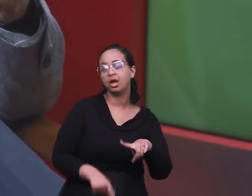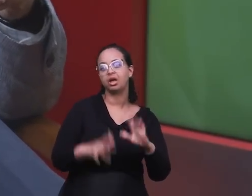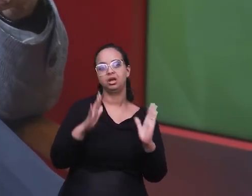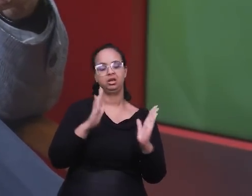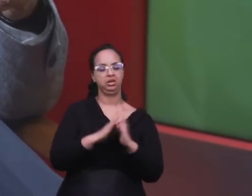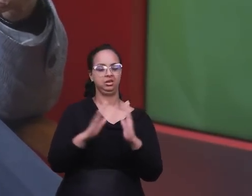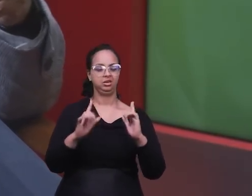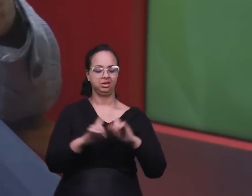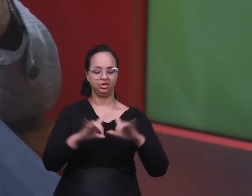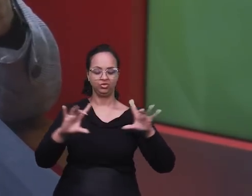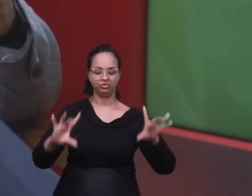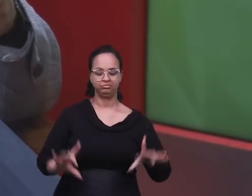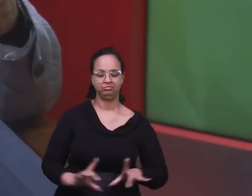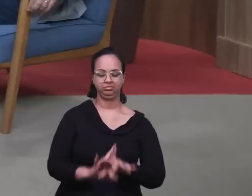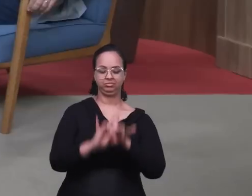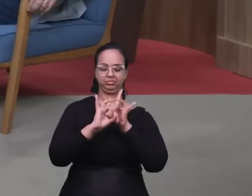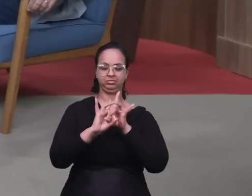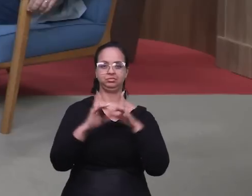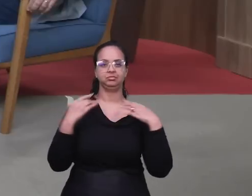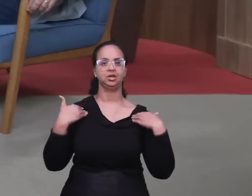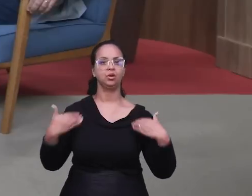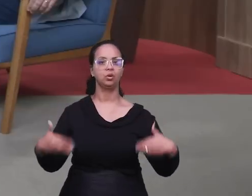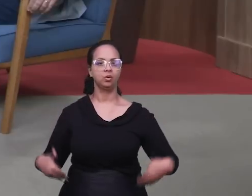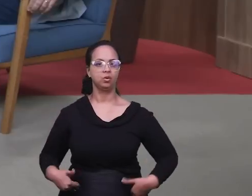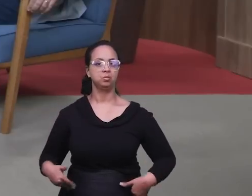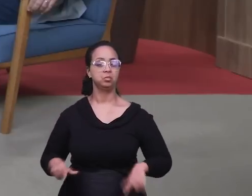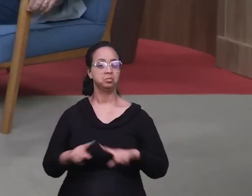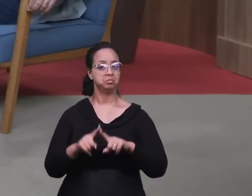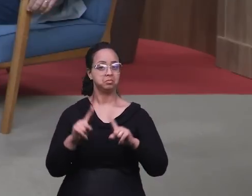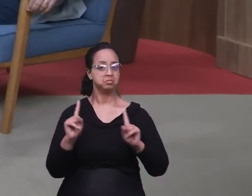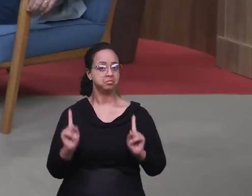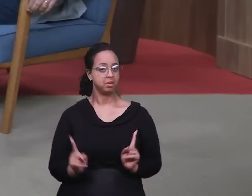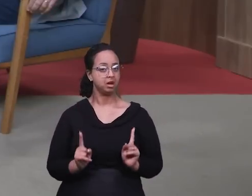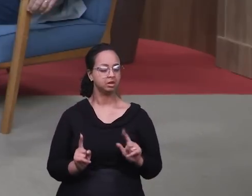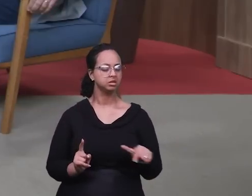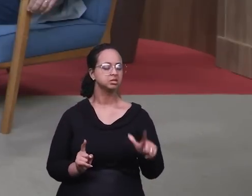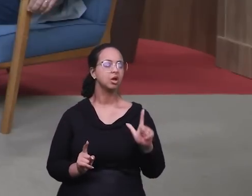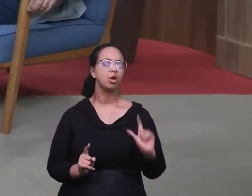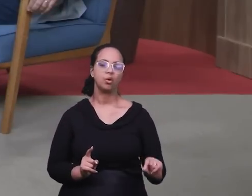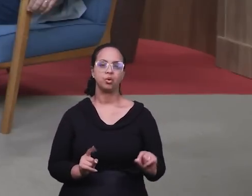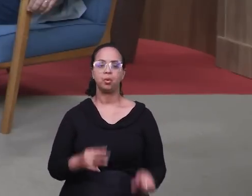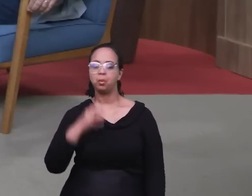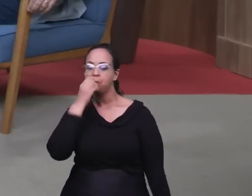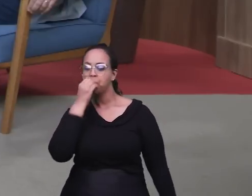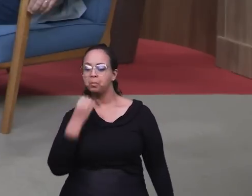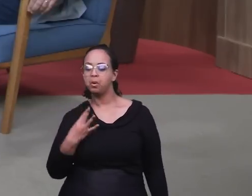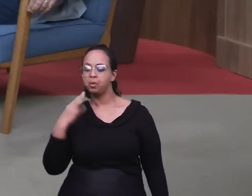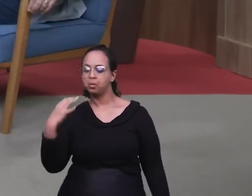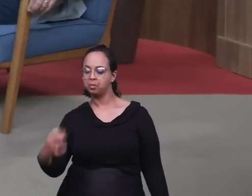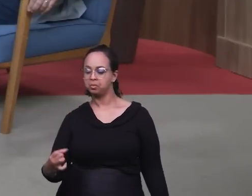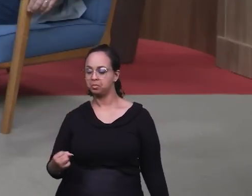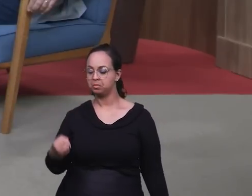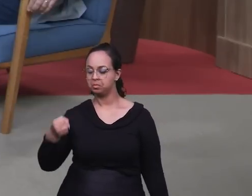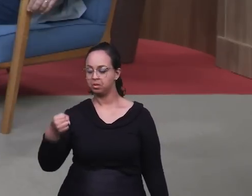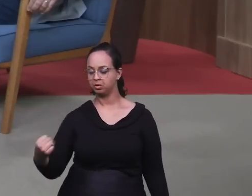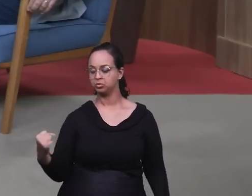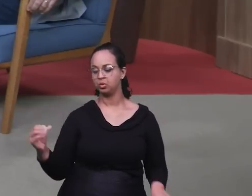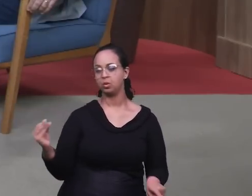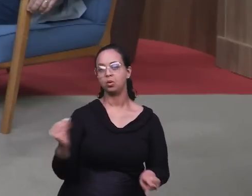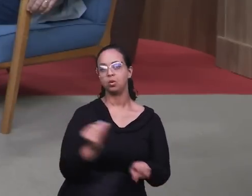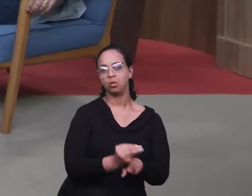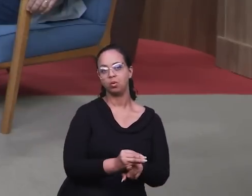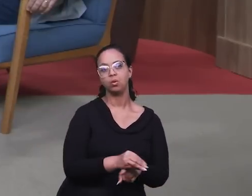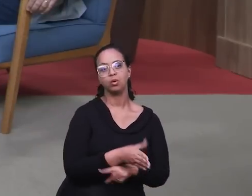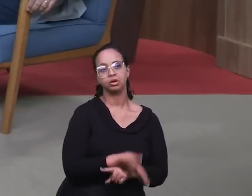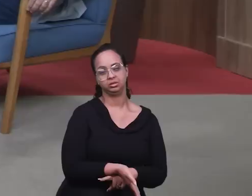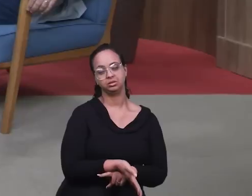a igreja é corpo, mas a igreja o bom pastor ele